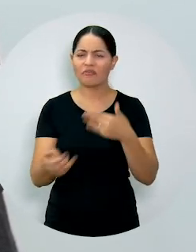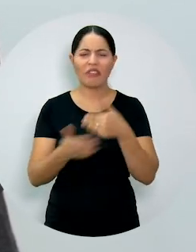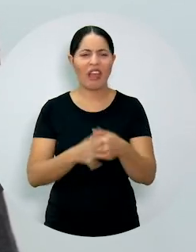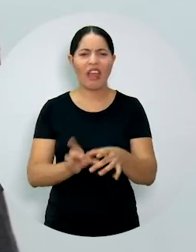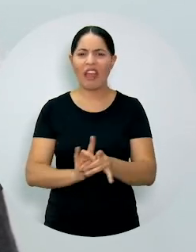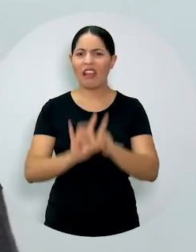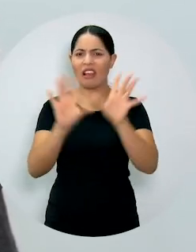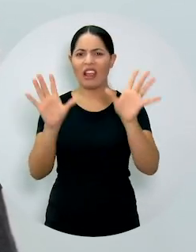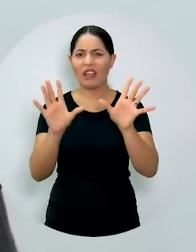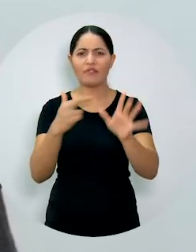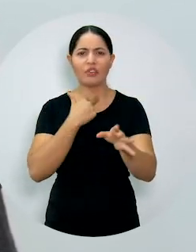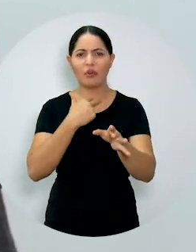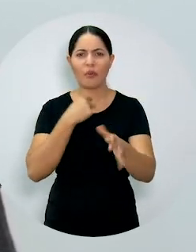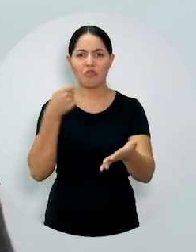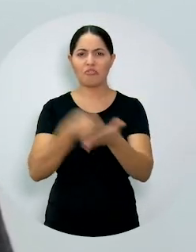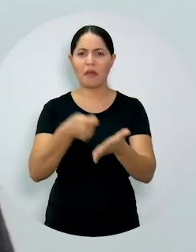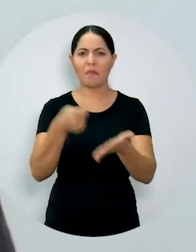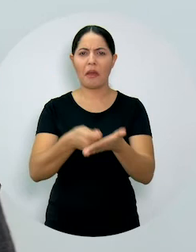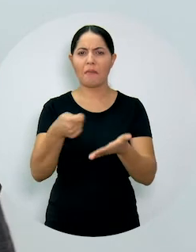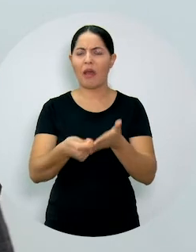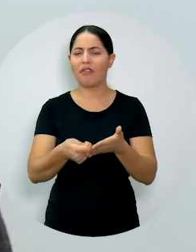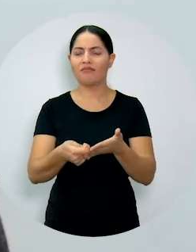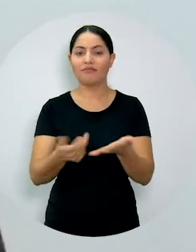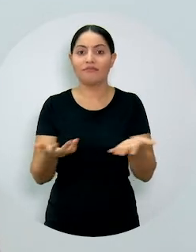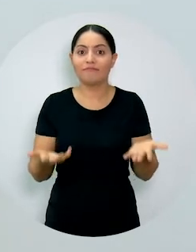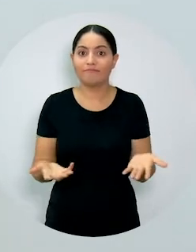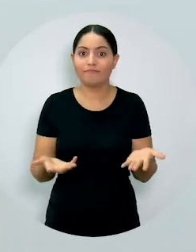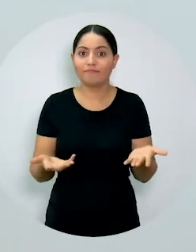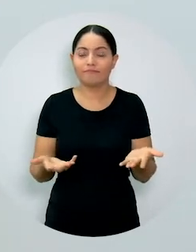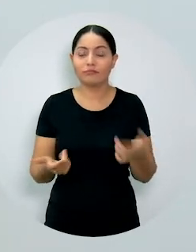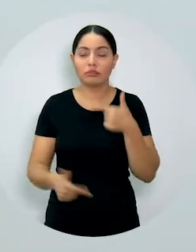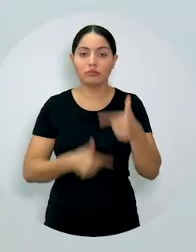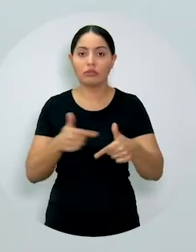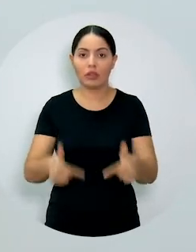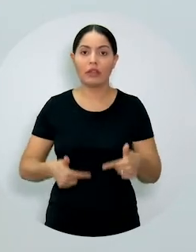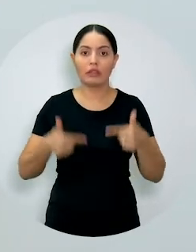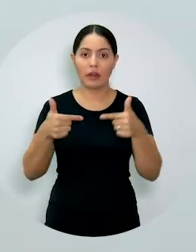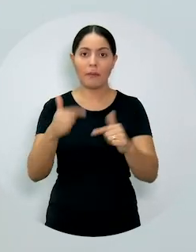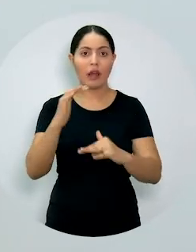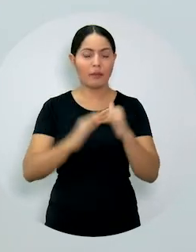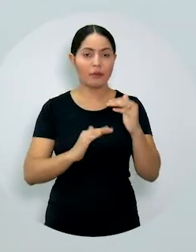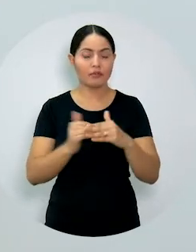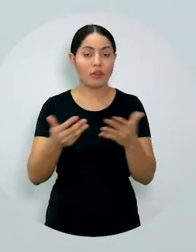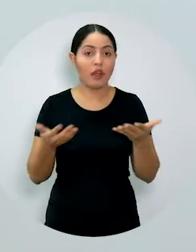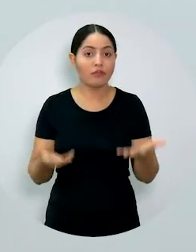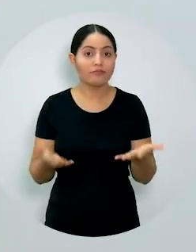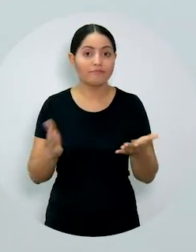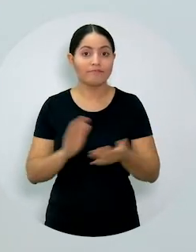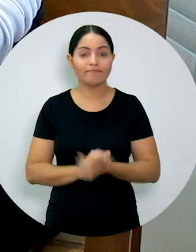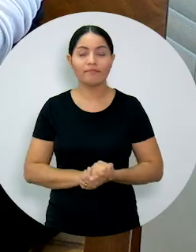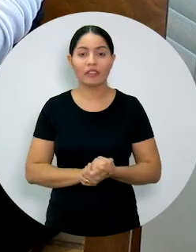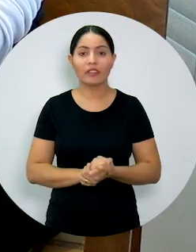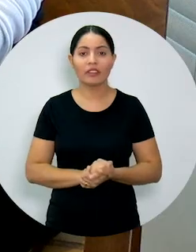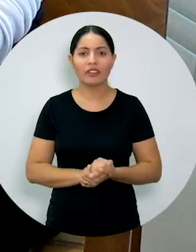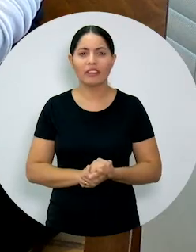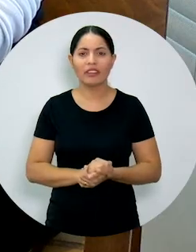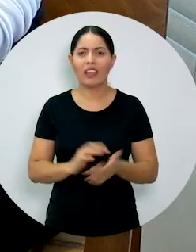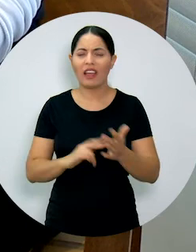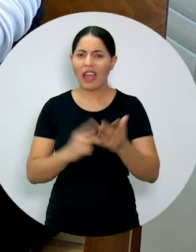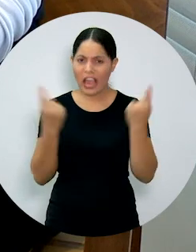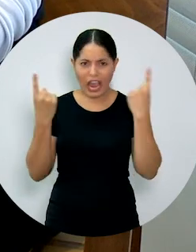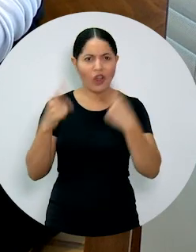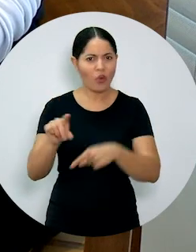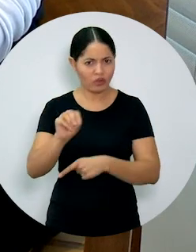classe e nem podem ser estabelecidas exigências para o exercício profissional.